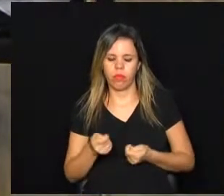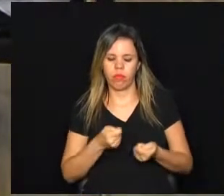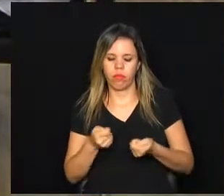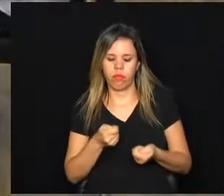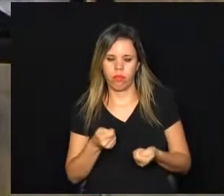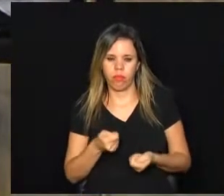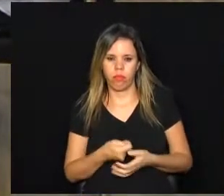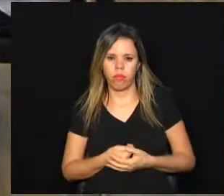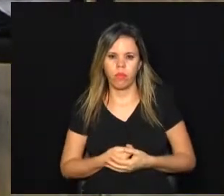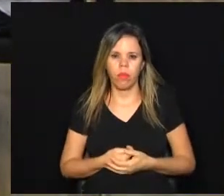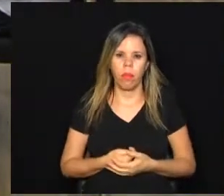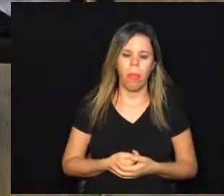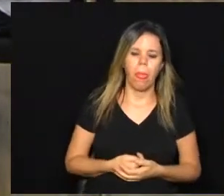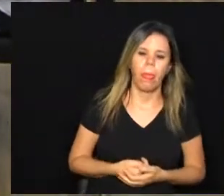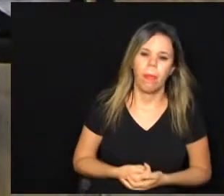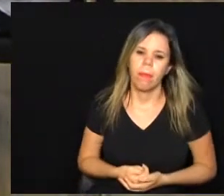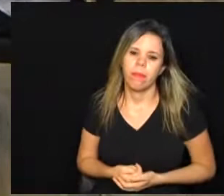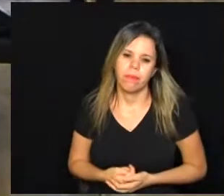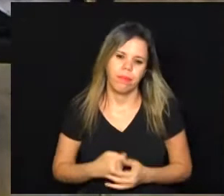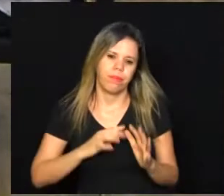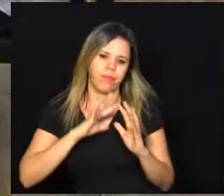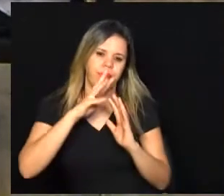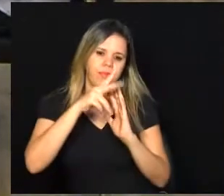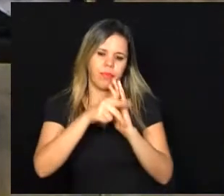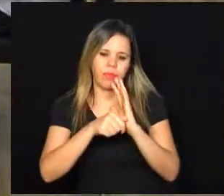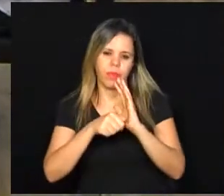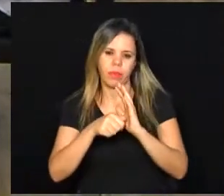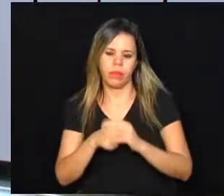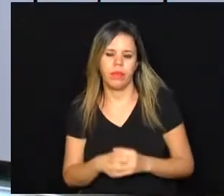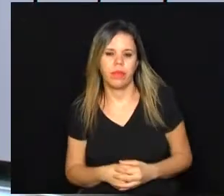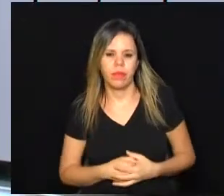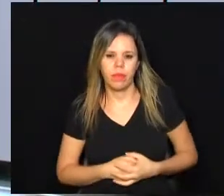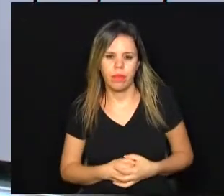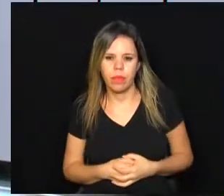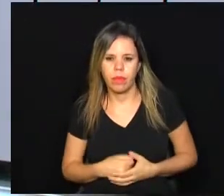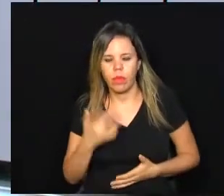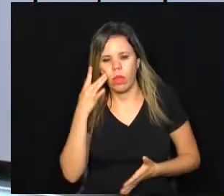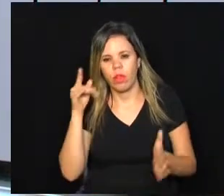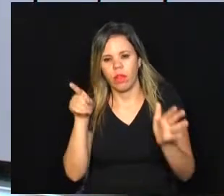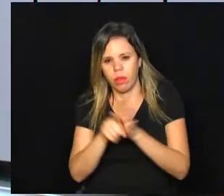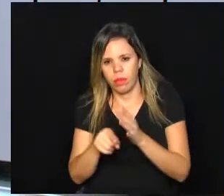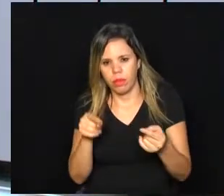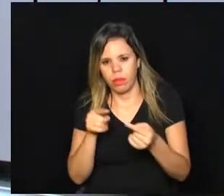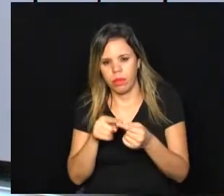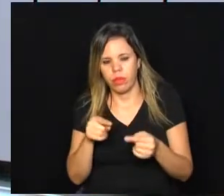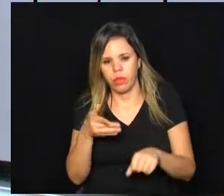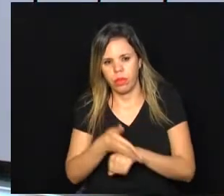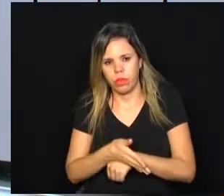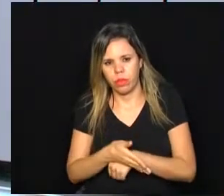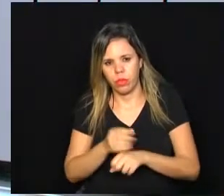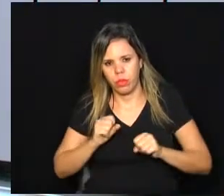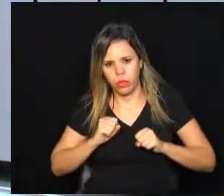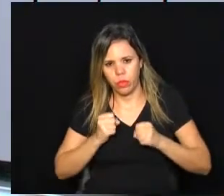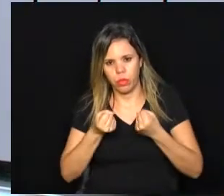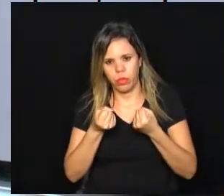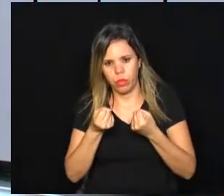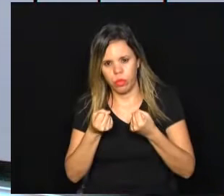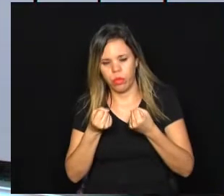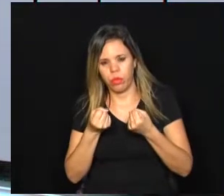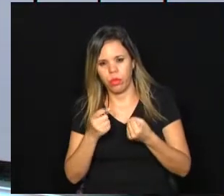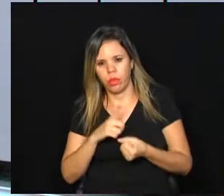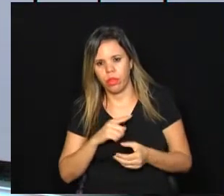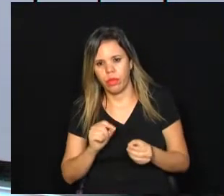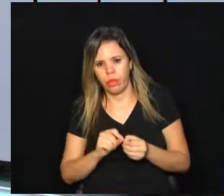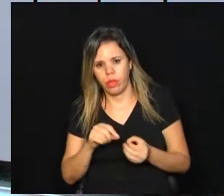economia, né, e para o meio ambiente. Mas não tá, eu acho que a sua pergunta tem sentido, faz parte desse esforço que a gente tem que